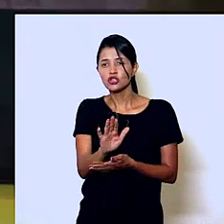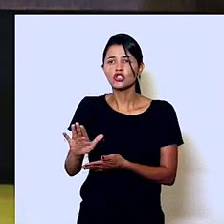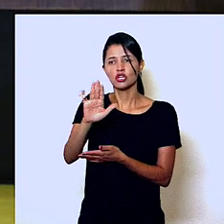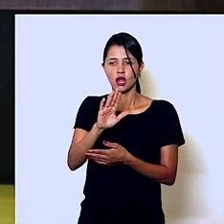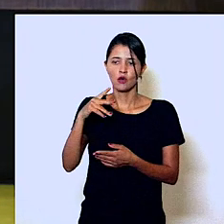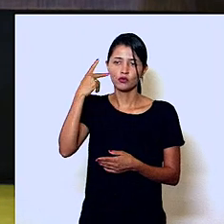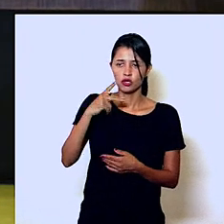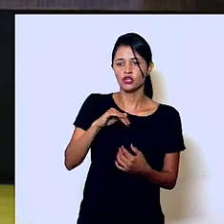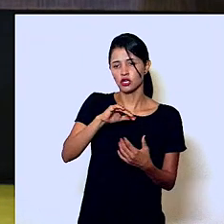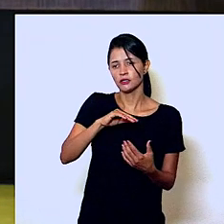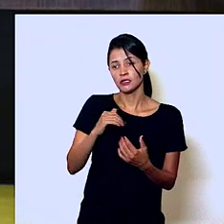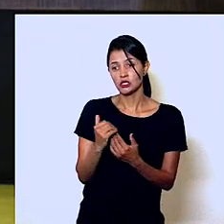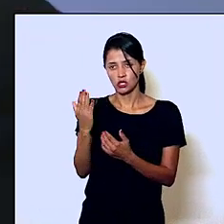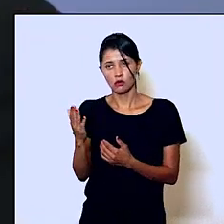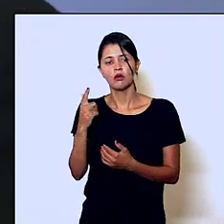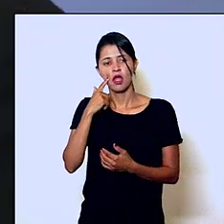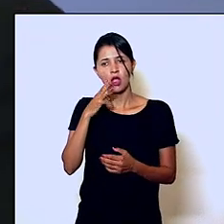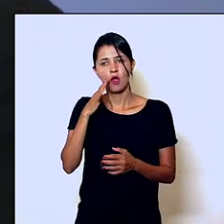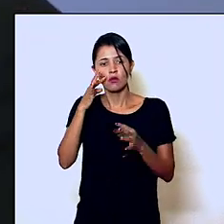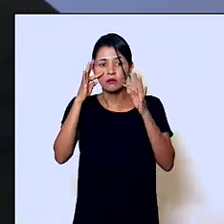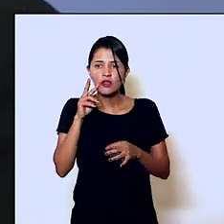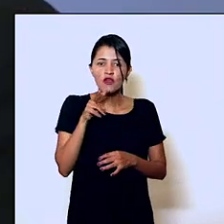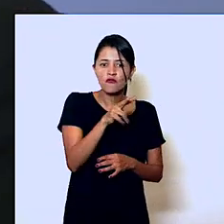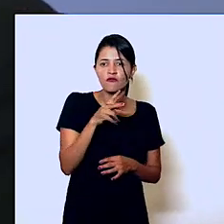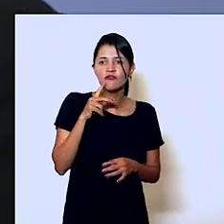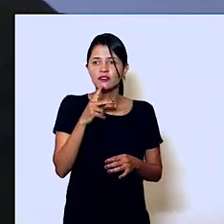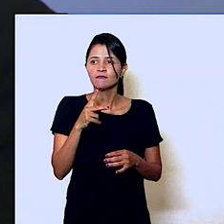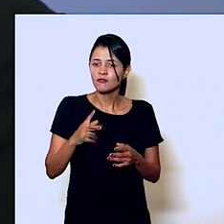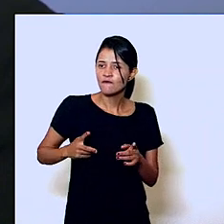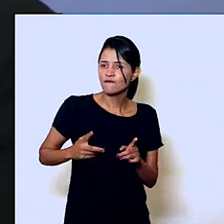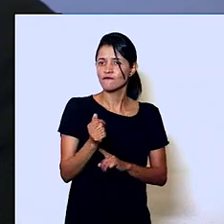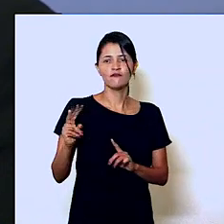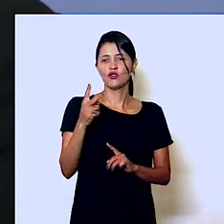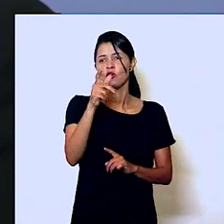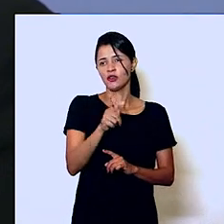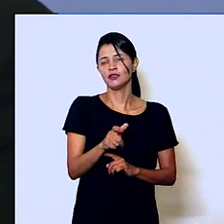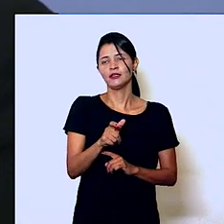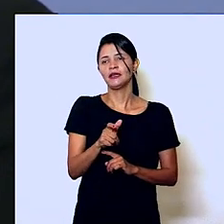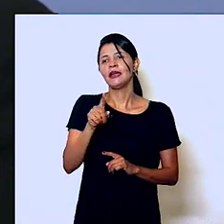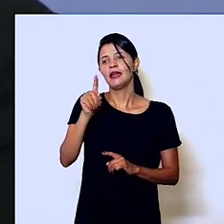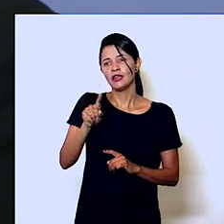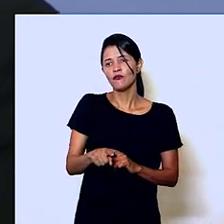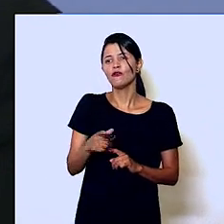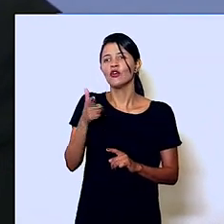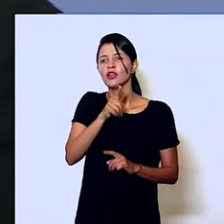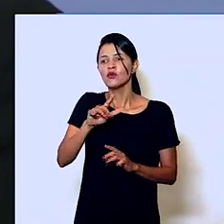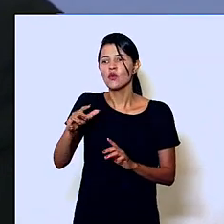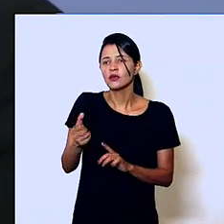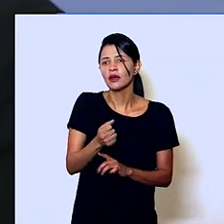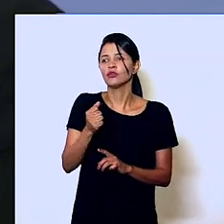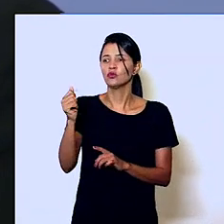desses momentos de vitória de uma grande figura da nossa diplomacia, que foi o resgate dos brasileiros no Iraque, que